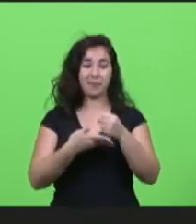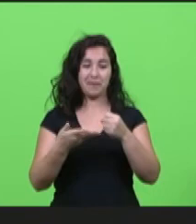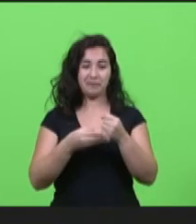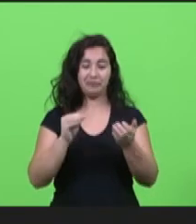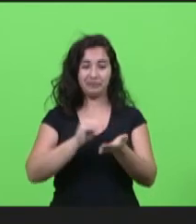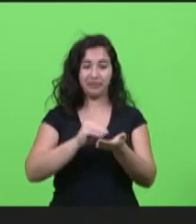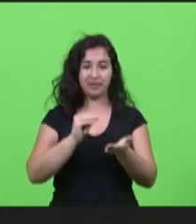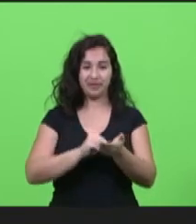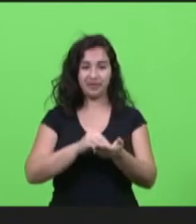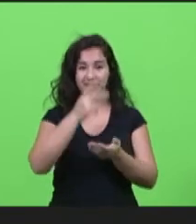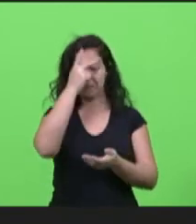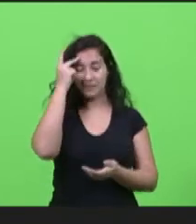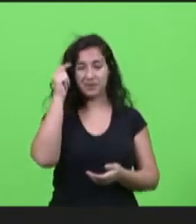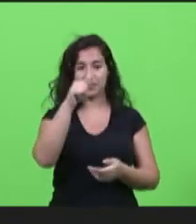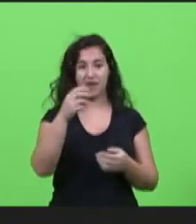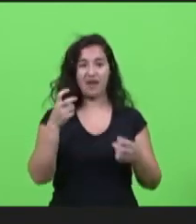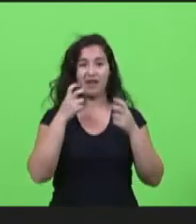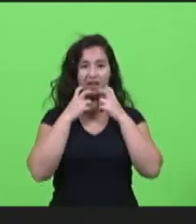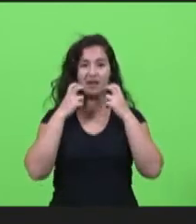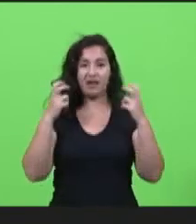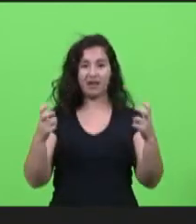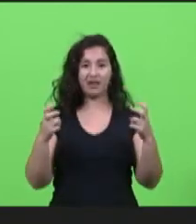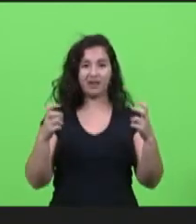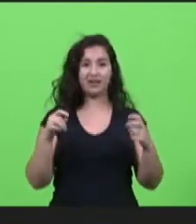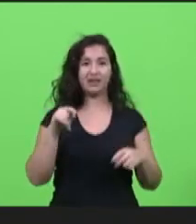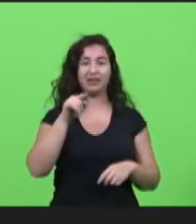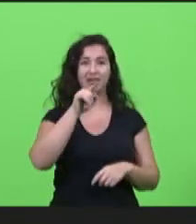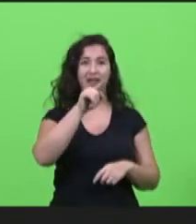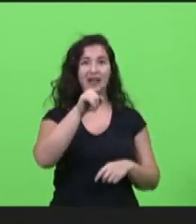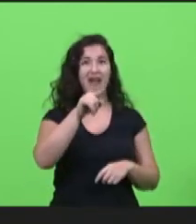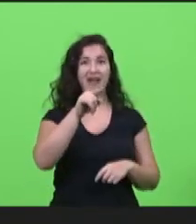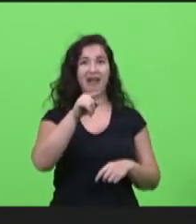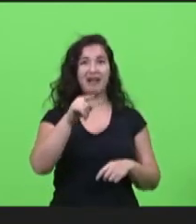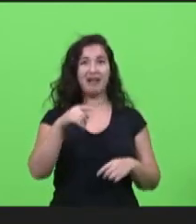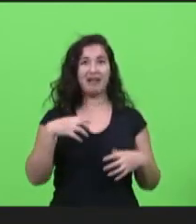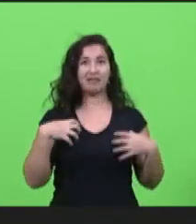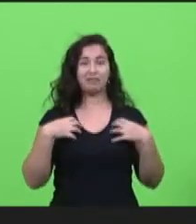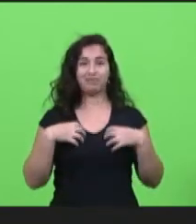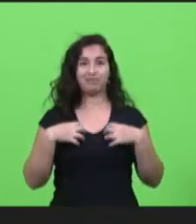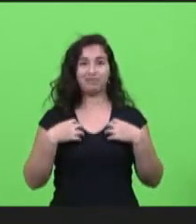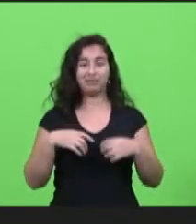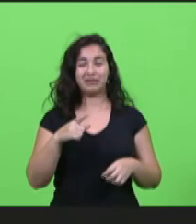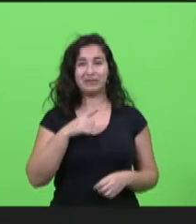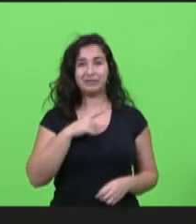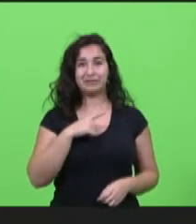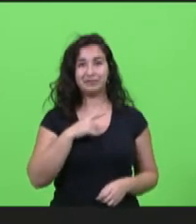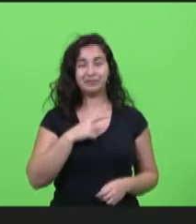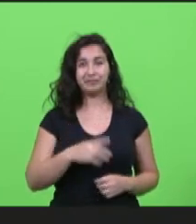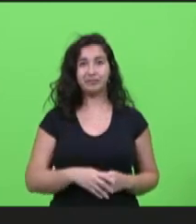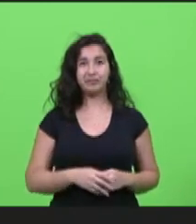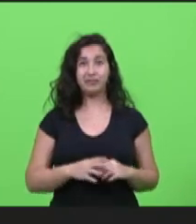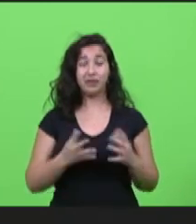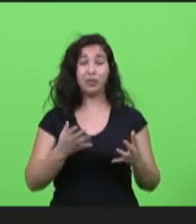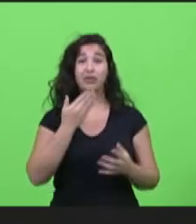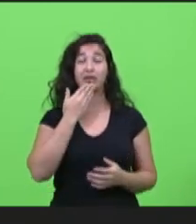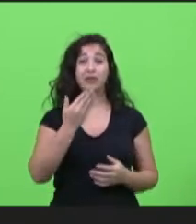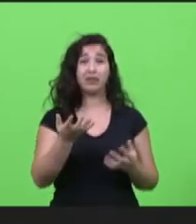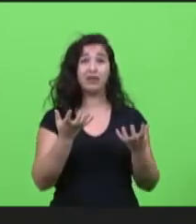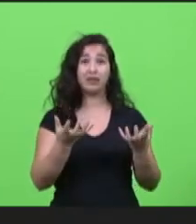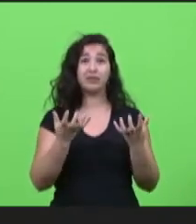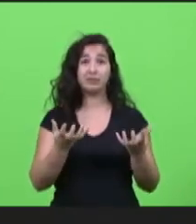grita é porque está destemperado, então faz parte. Eu queria fazer um requerimento à Vossa Excelência, um requerimento